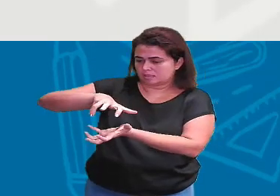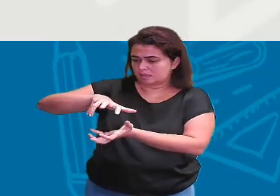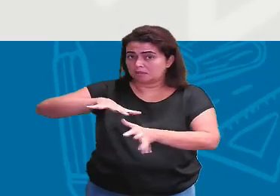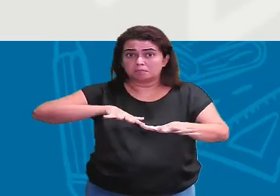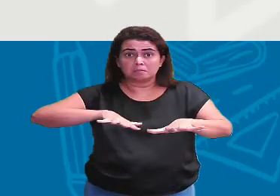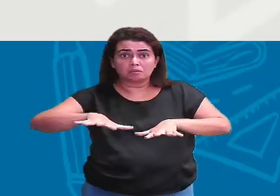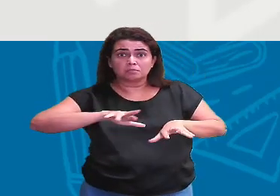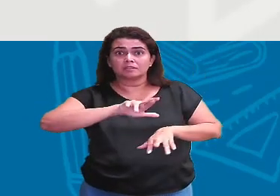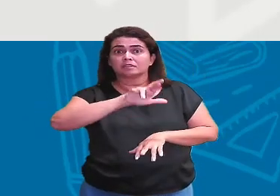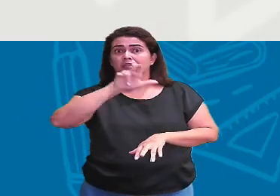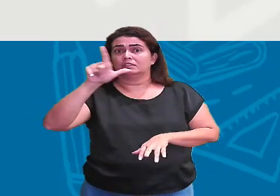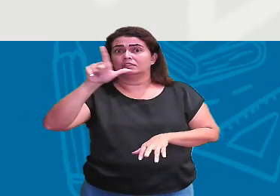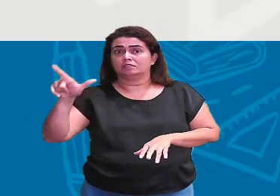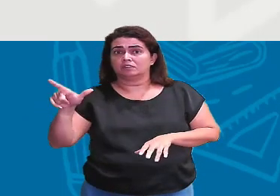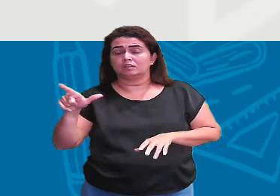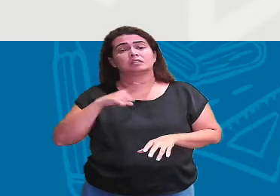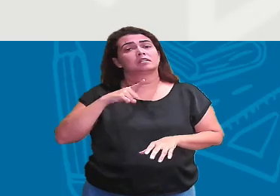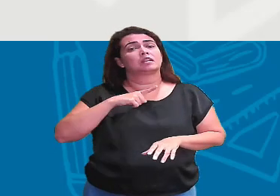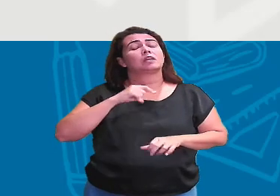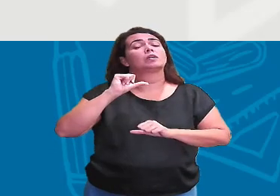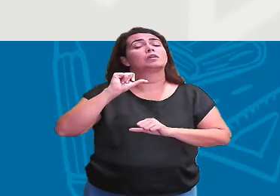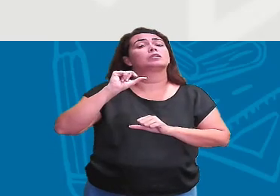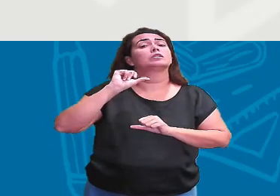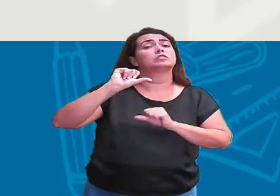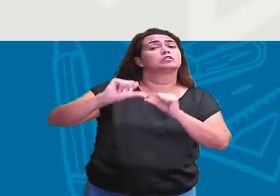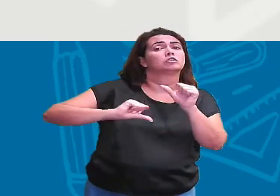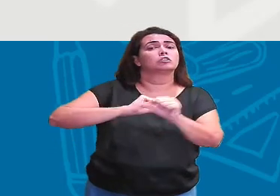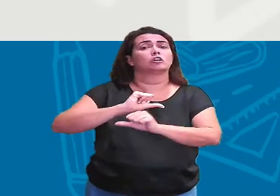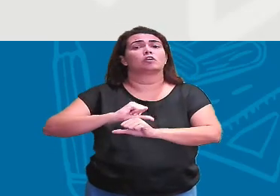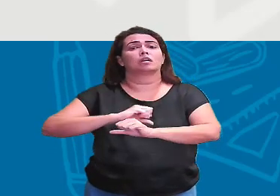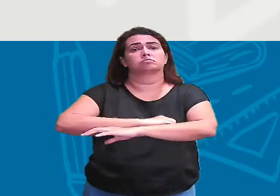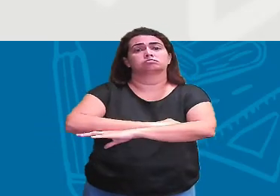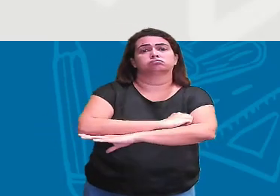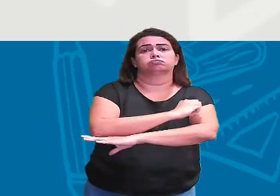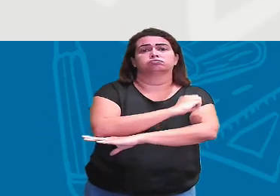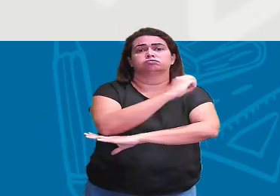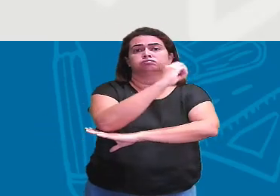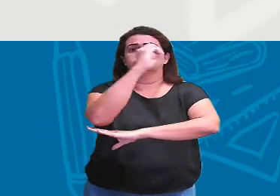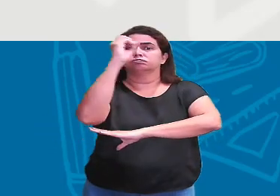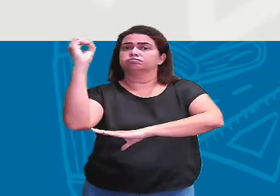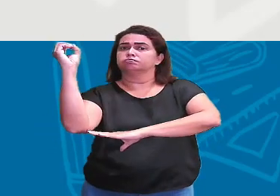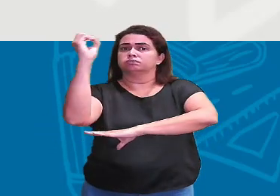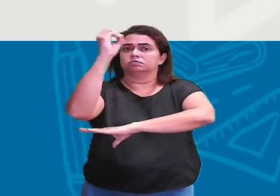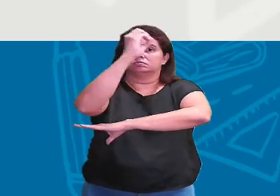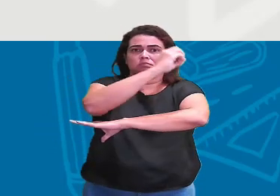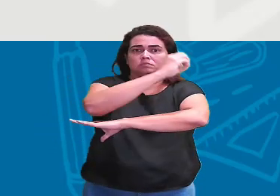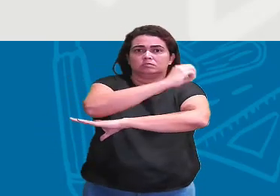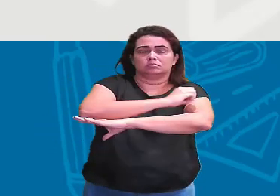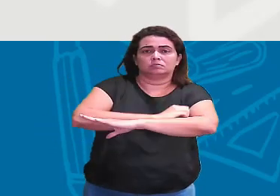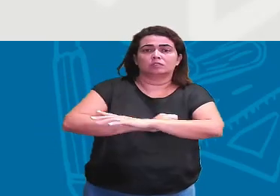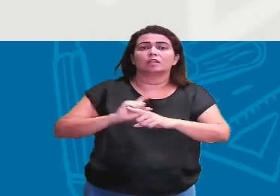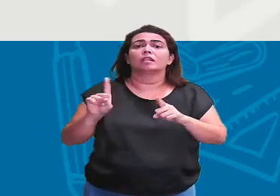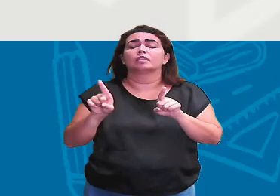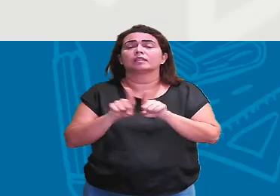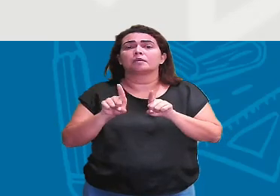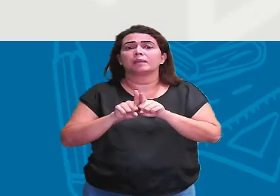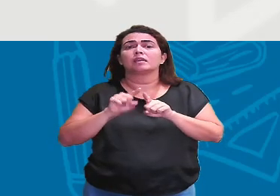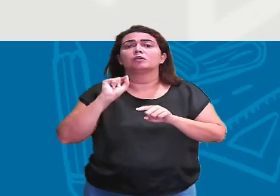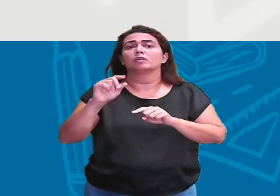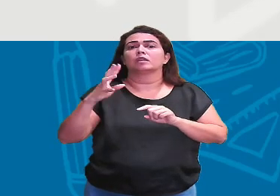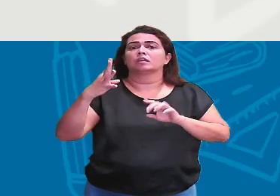a mudança, né, a alternância entre dia e noite e as estações do ano. Então, esses dois movimentos eles vão